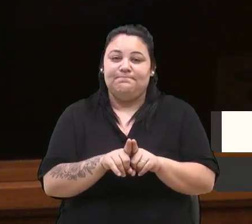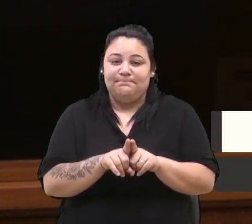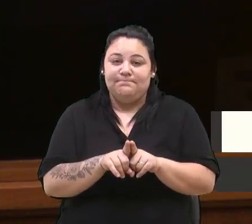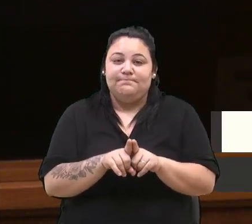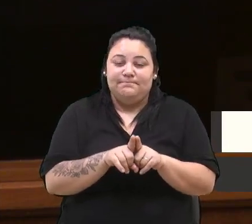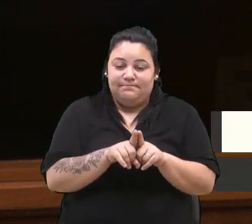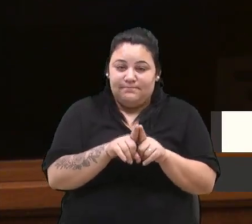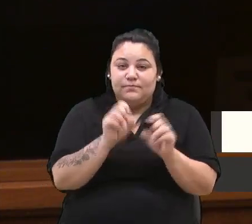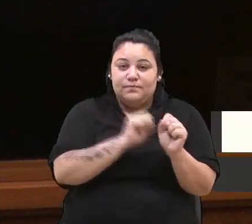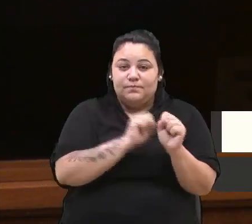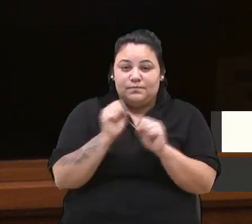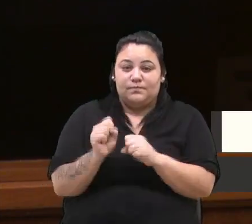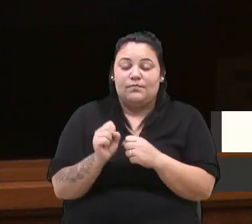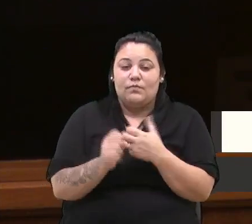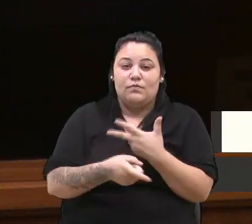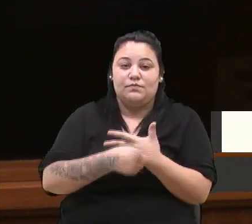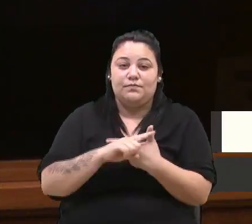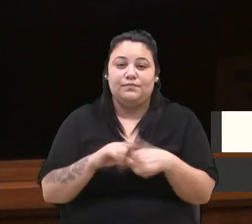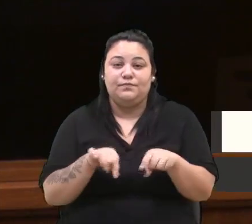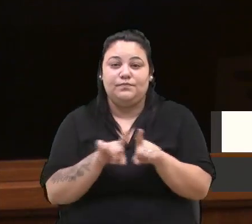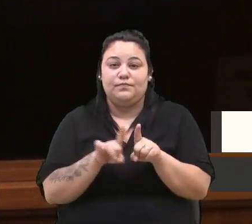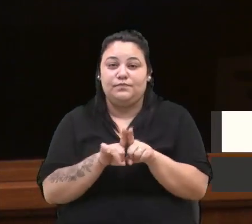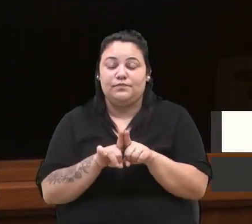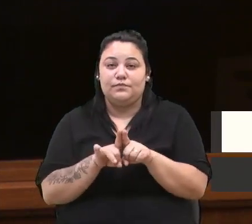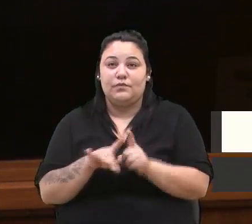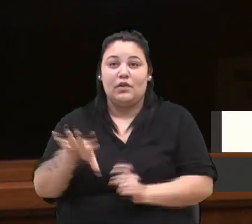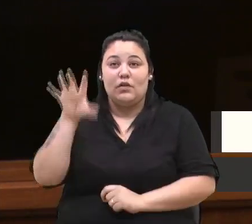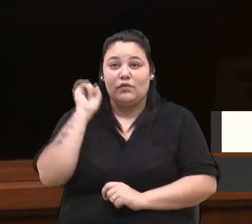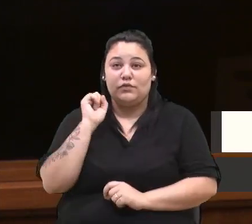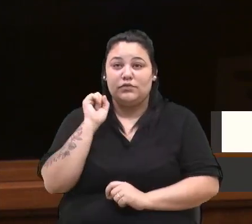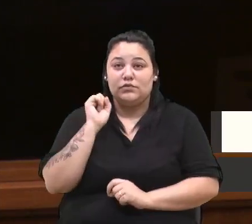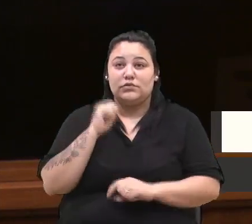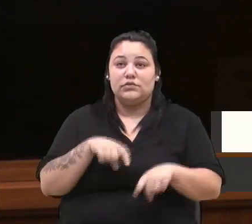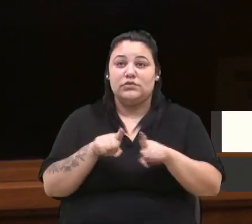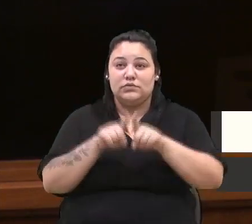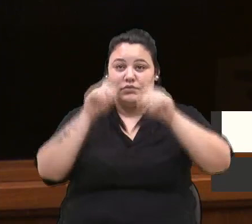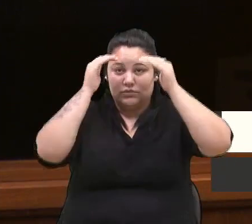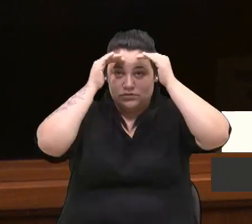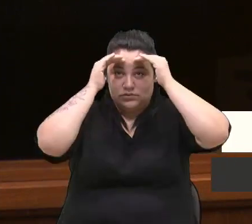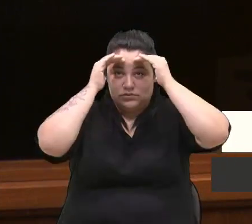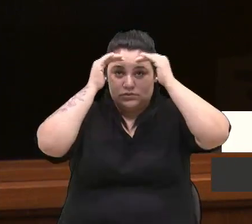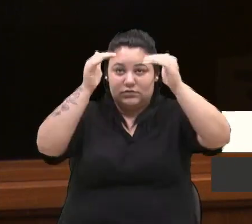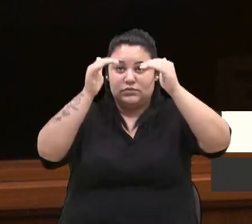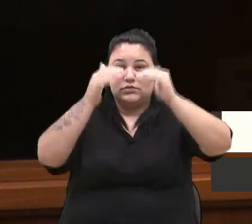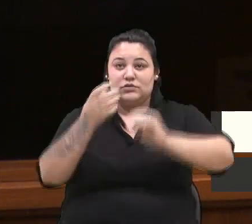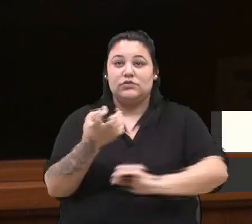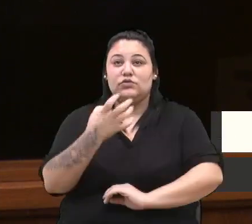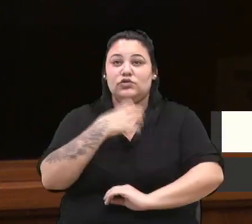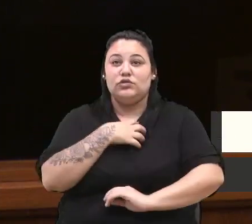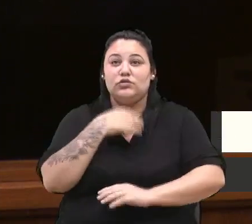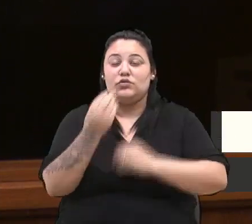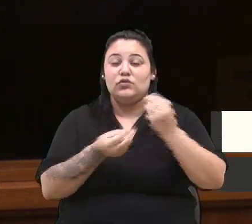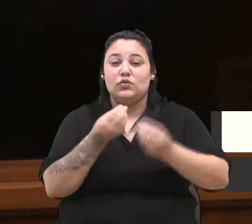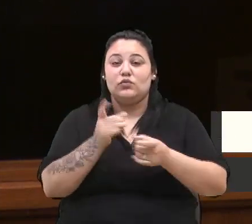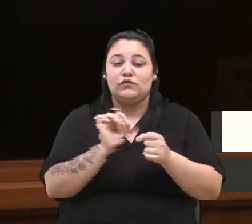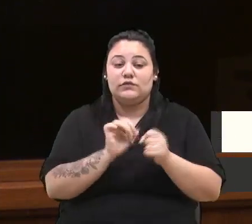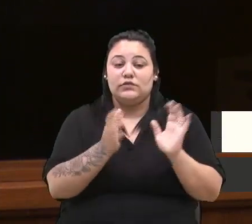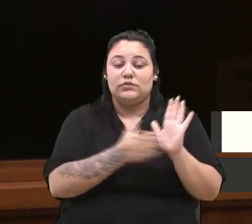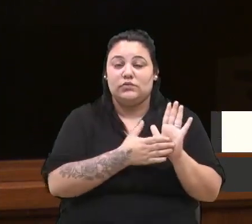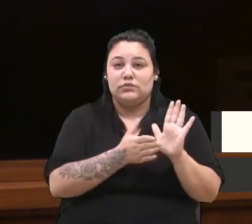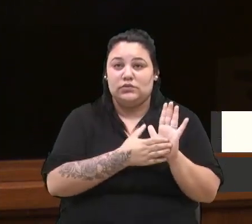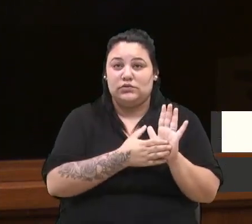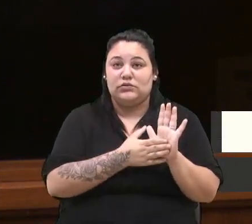Poder Executivo ao ouvir e, inclusive, acatar a forma como estava sendo proposta